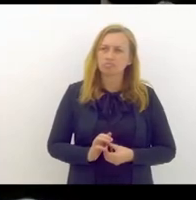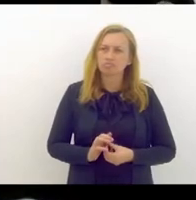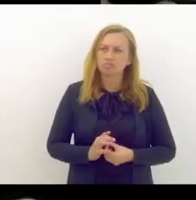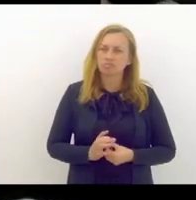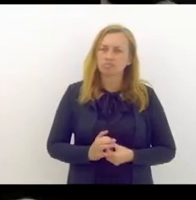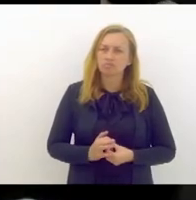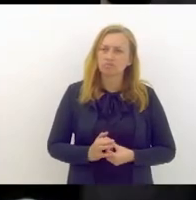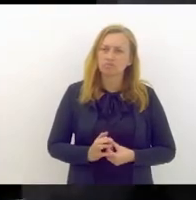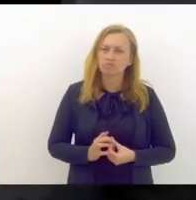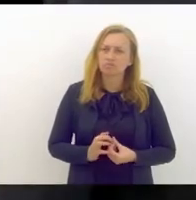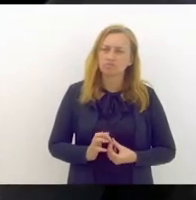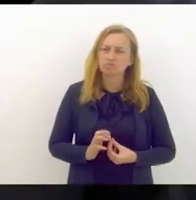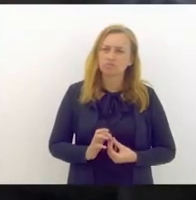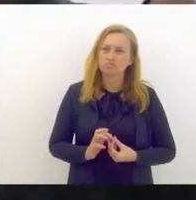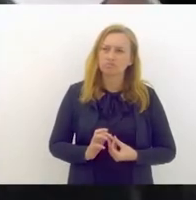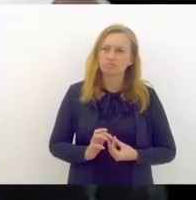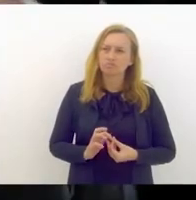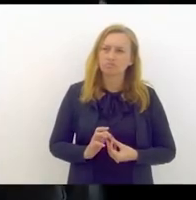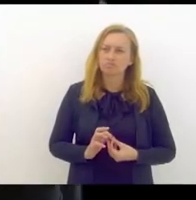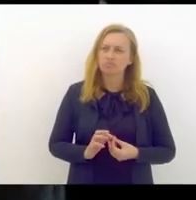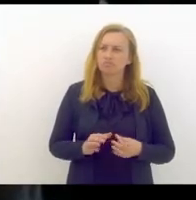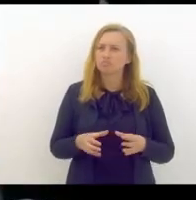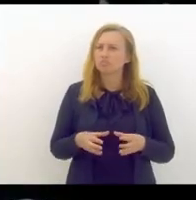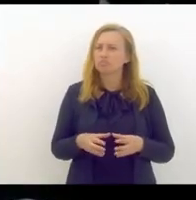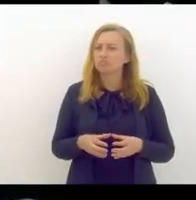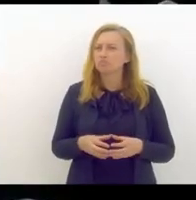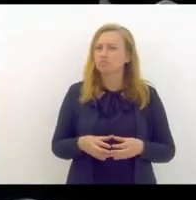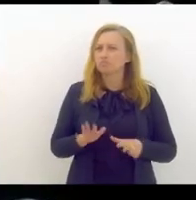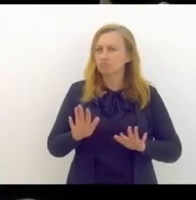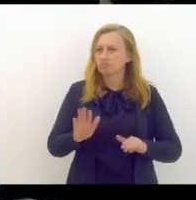Pessoal da comissão?